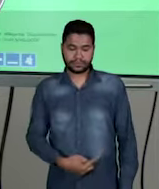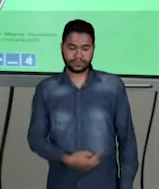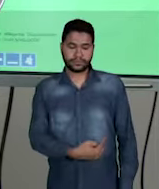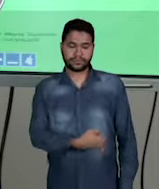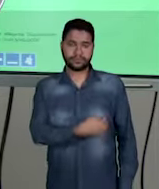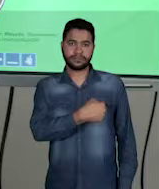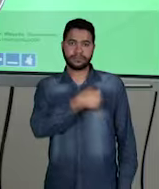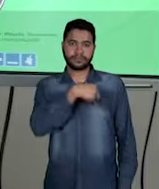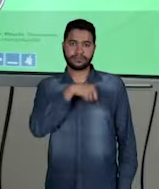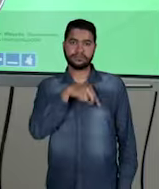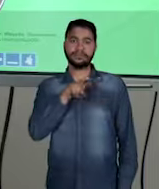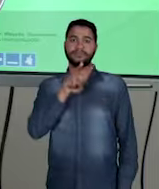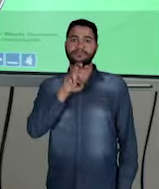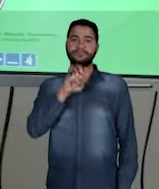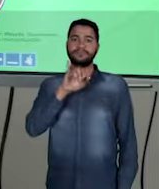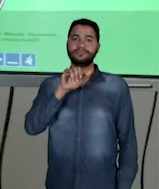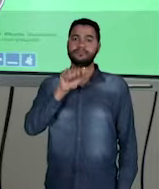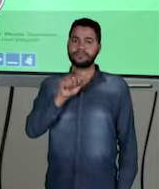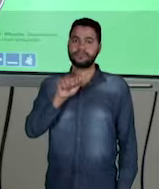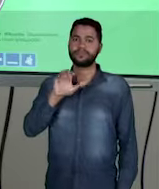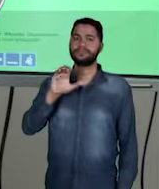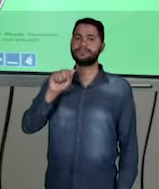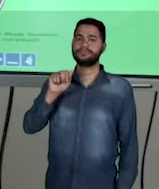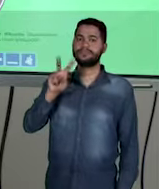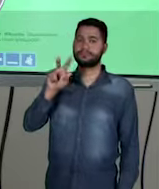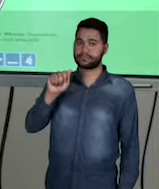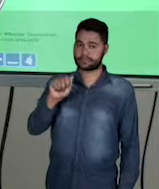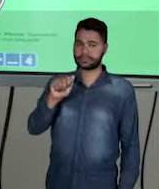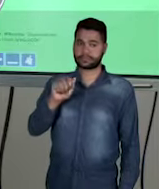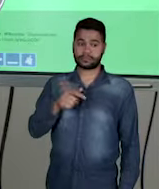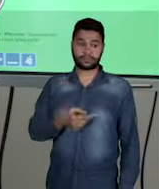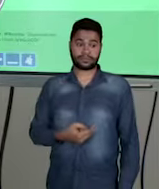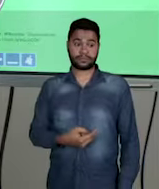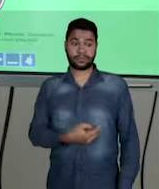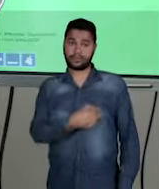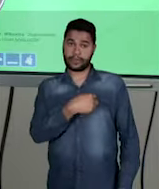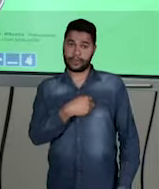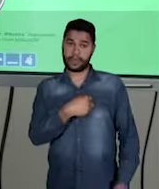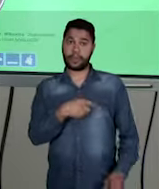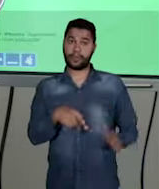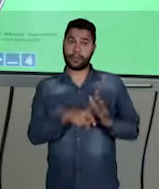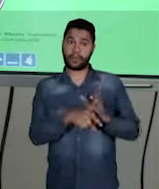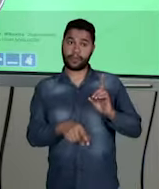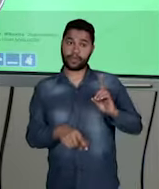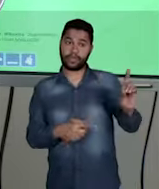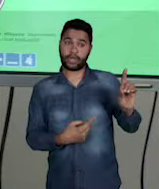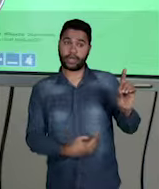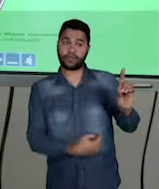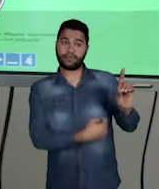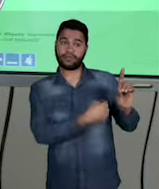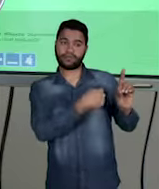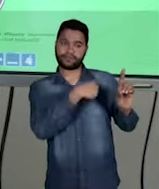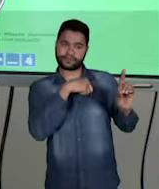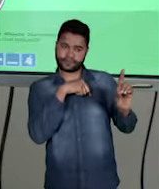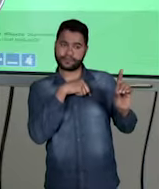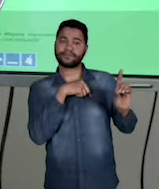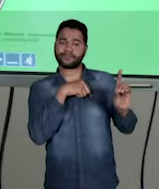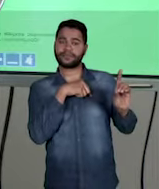veia cava, entra no átrio direito, do átrio direito ele passa então para o